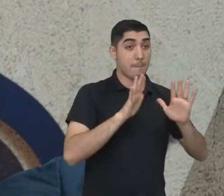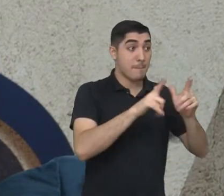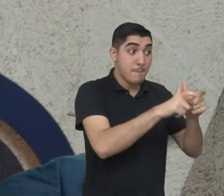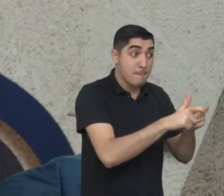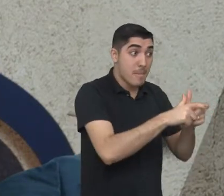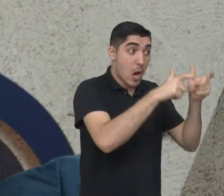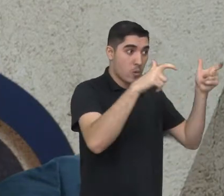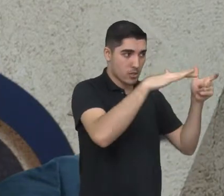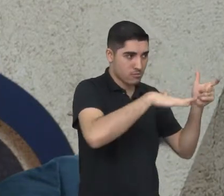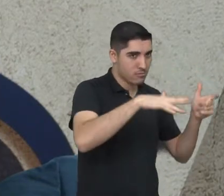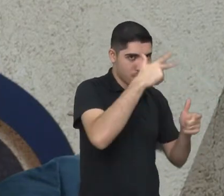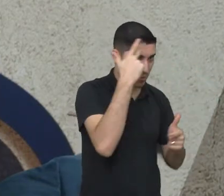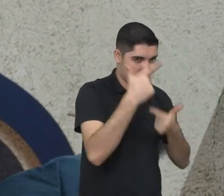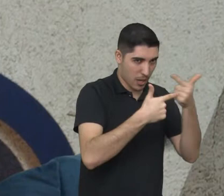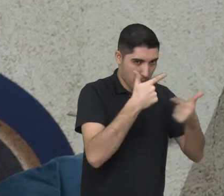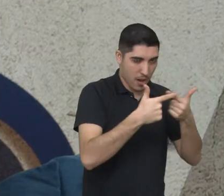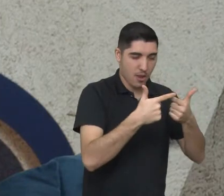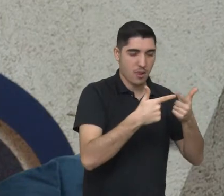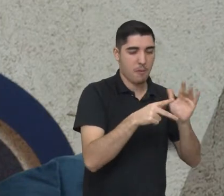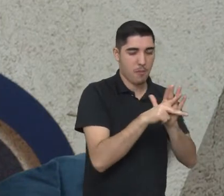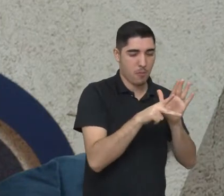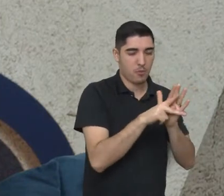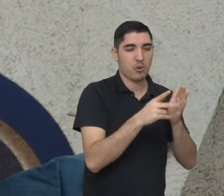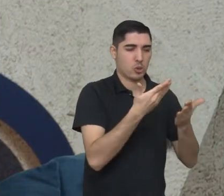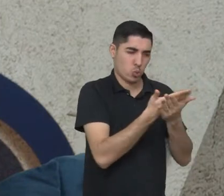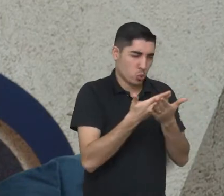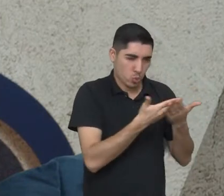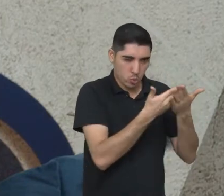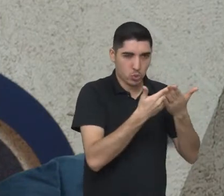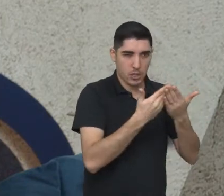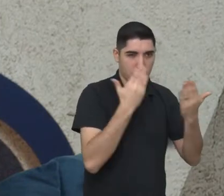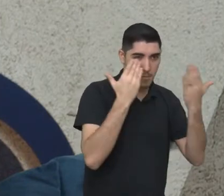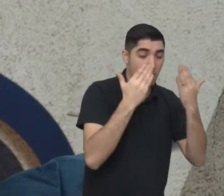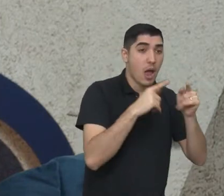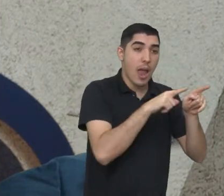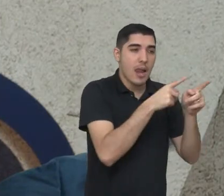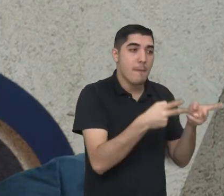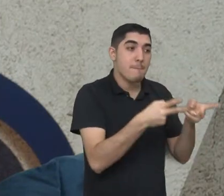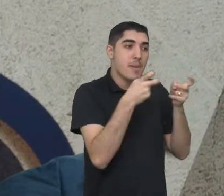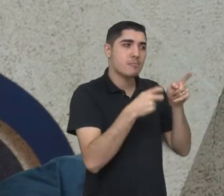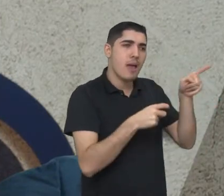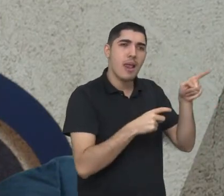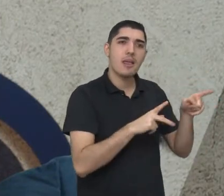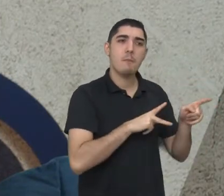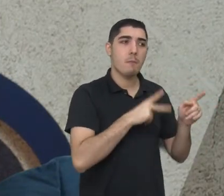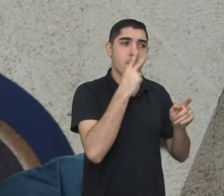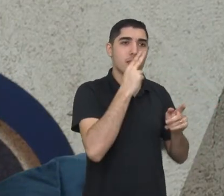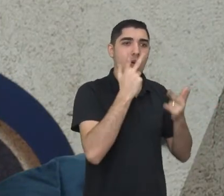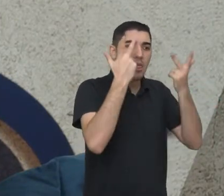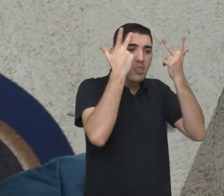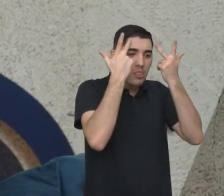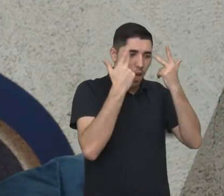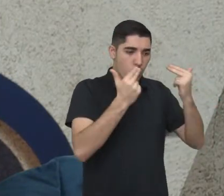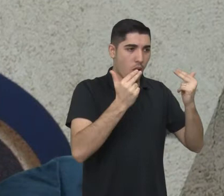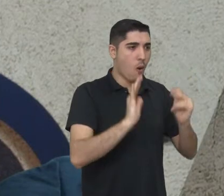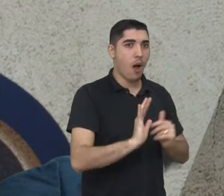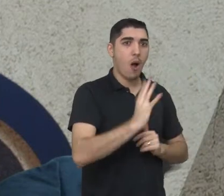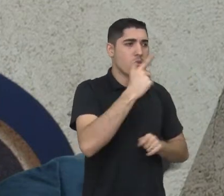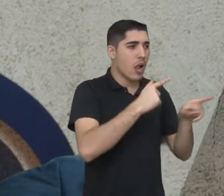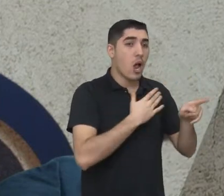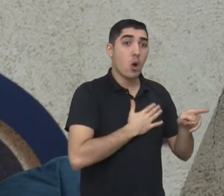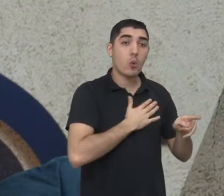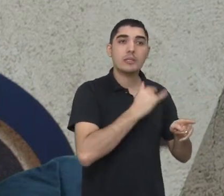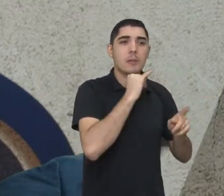geralmente a pessoa que é estudante de psicologia, ela já percebe ao longo da vida dela que ela tem um feeling, um talento natural para isso.